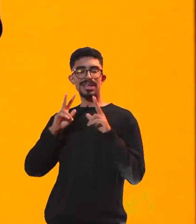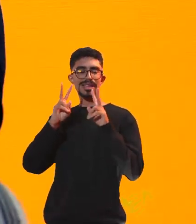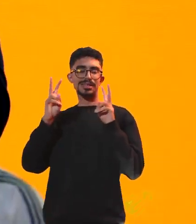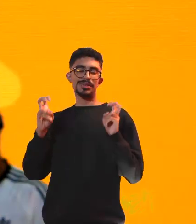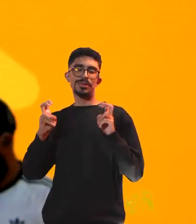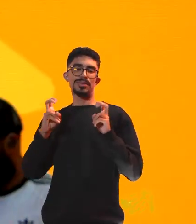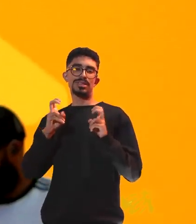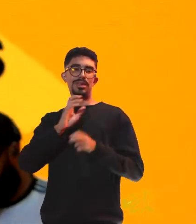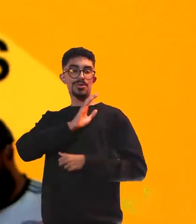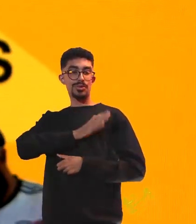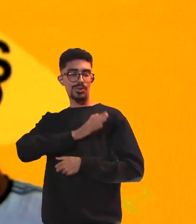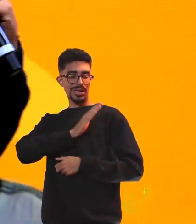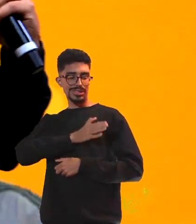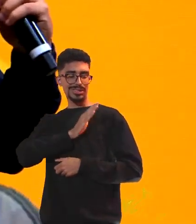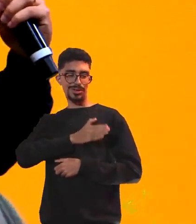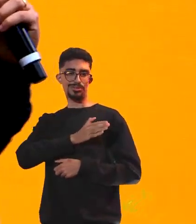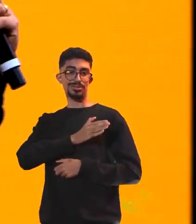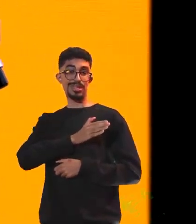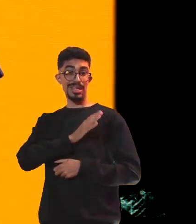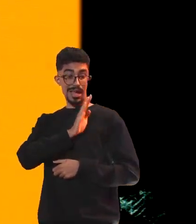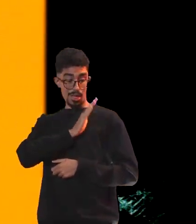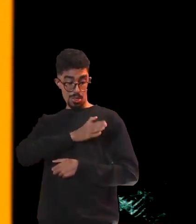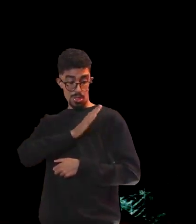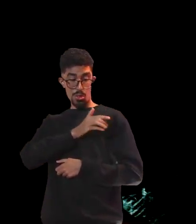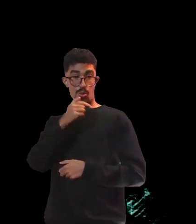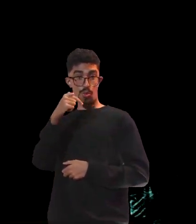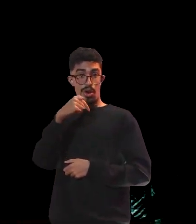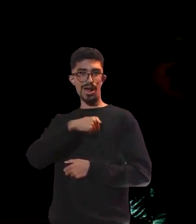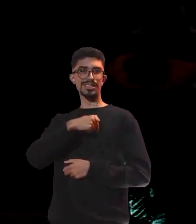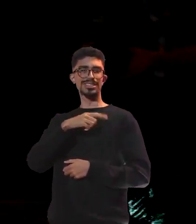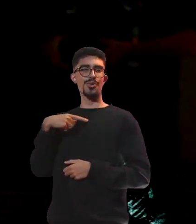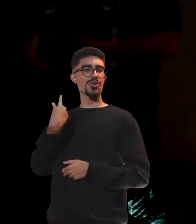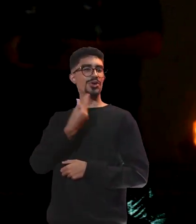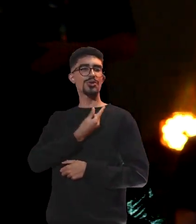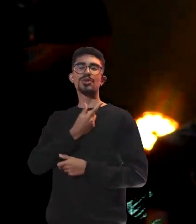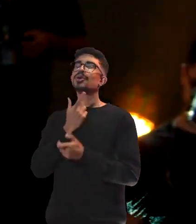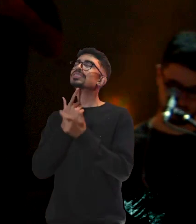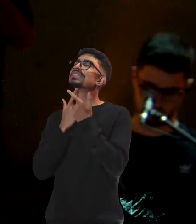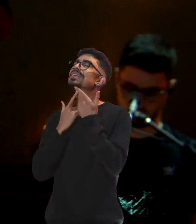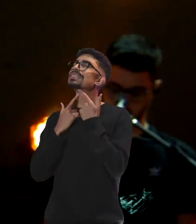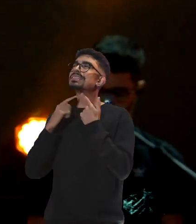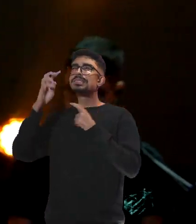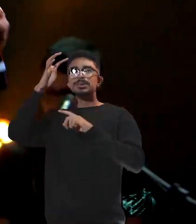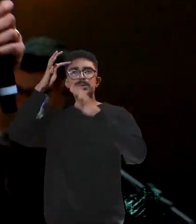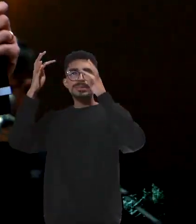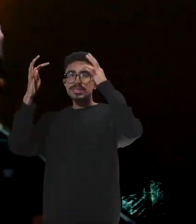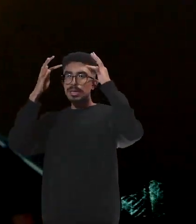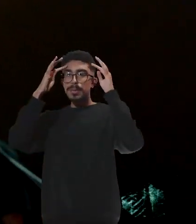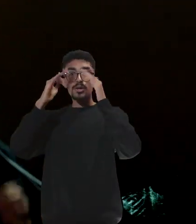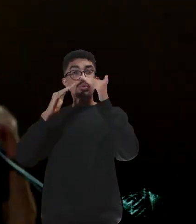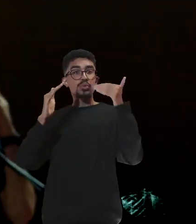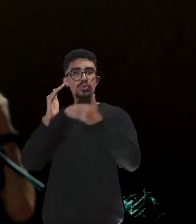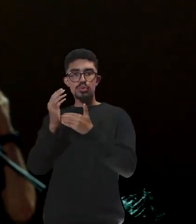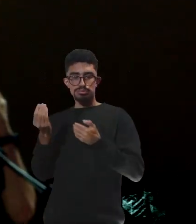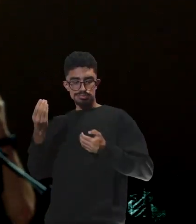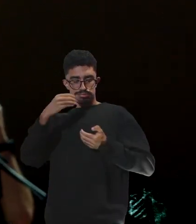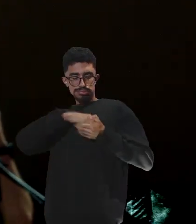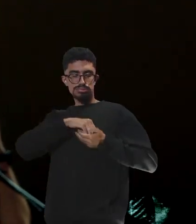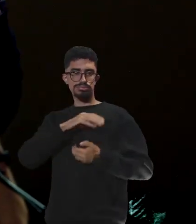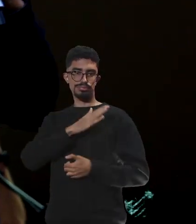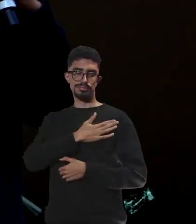do centro das nossas emoções, dos nossos desejos, dos nossos pensamentos. É o nosso centro, de quem nós somos aqui.